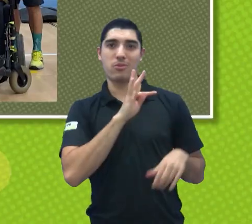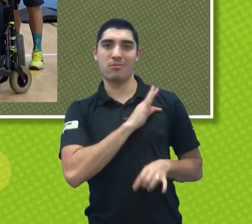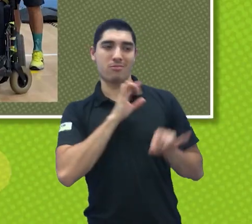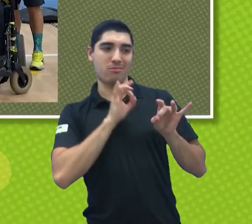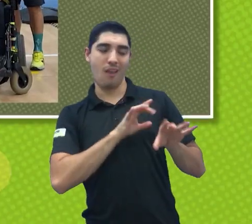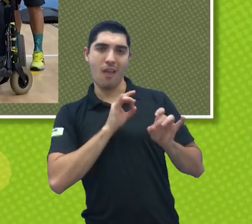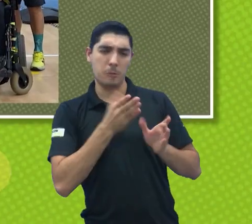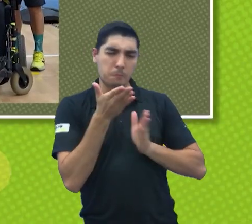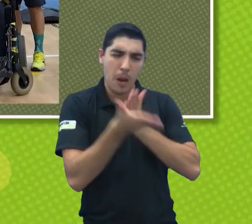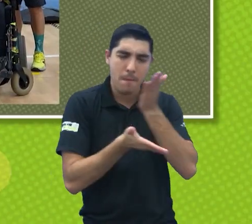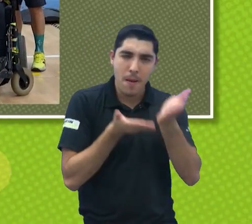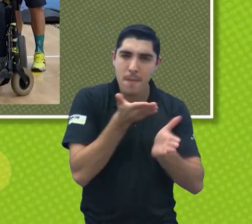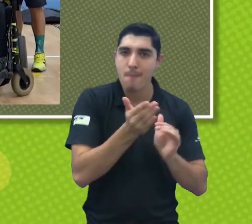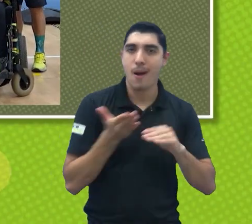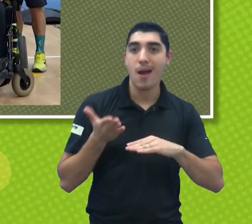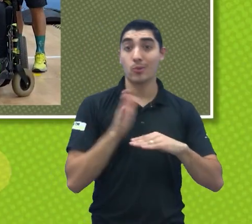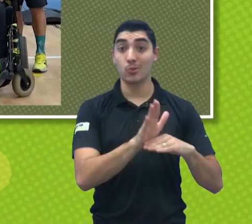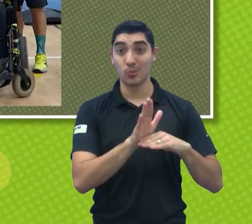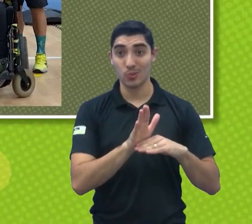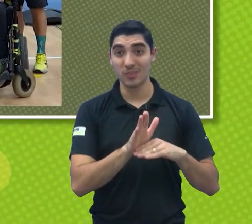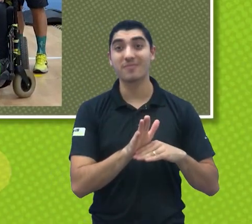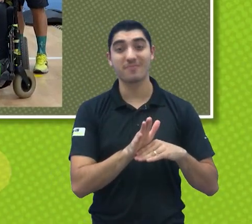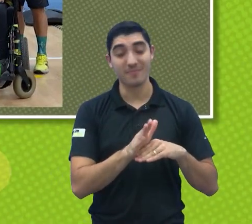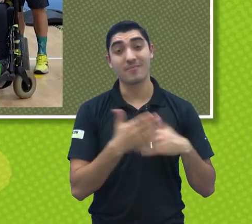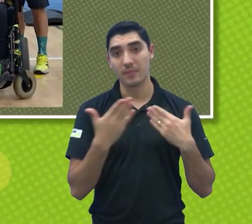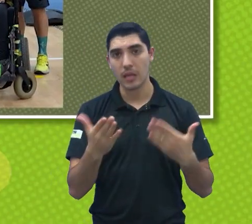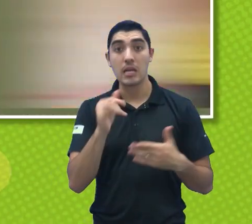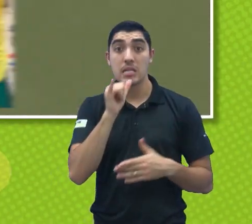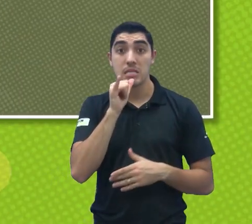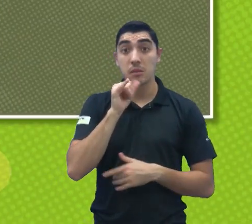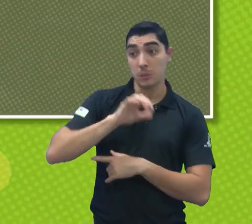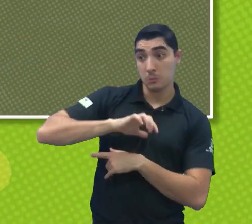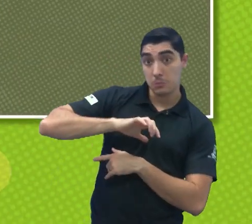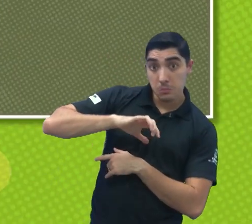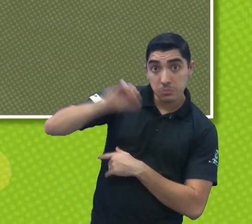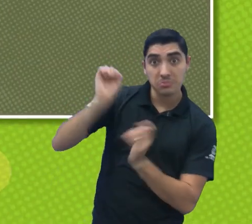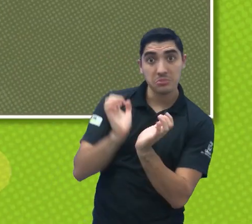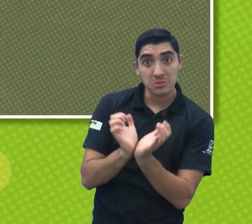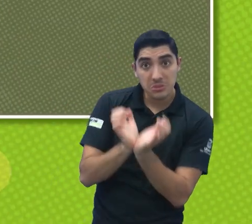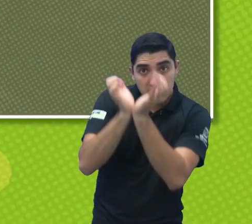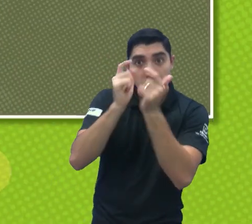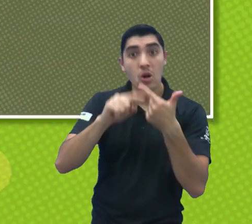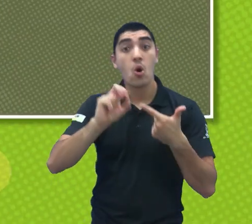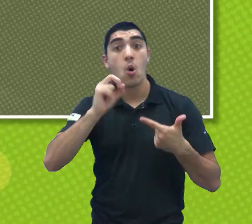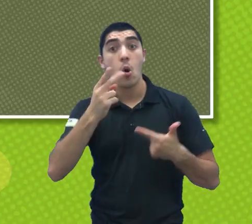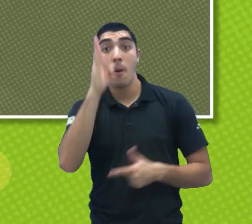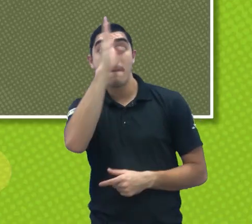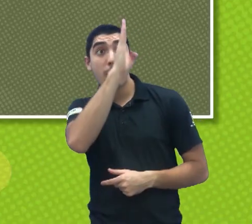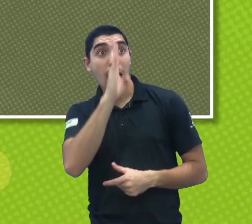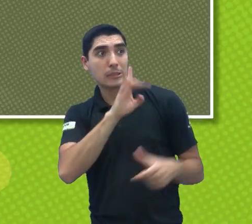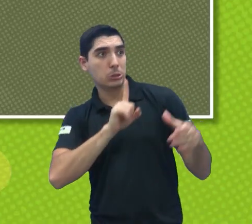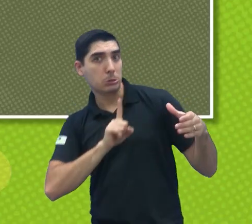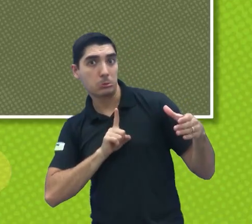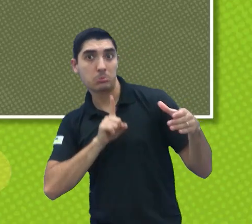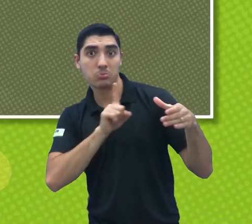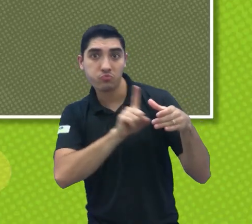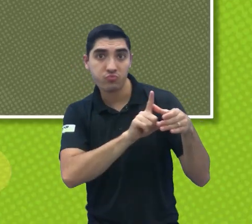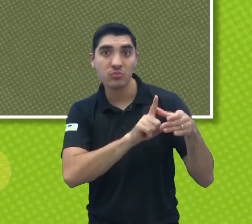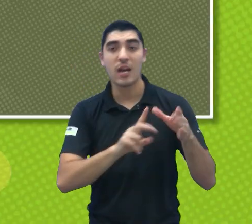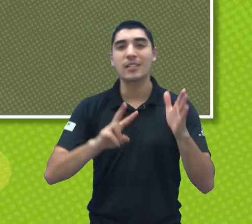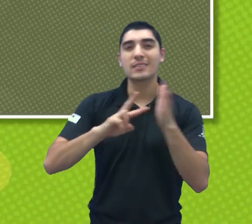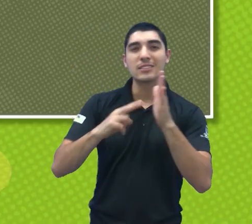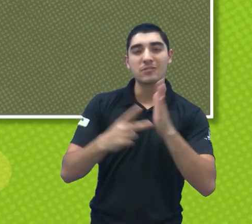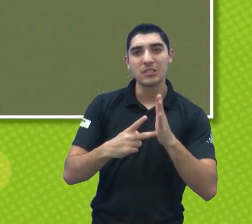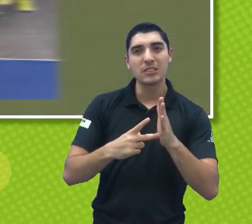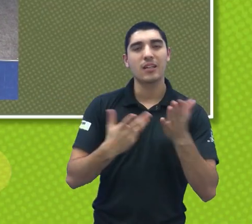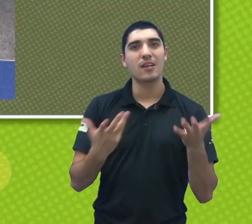essa oportunidade de ter um destaque, ter um título, e ter, de repente, uma vivência em seleção brasileira, sempre vai reforçando o que a gente vem fazendo aqui,